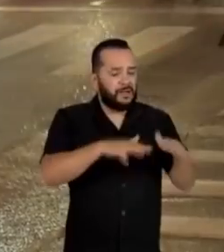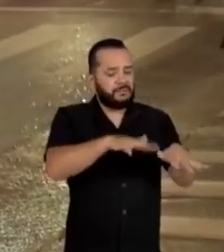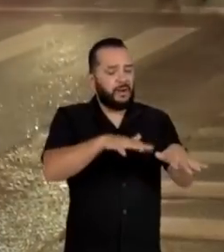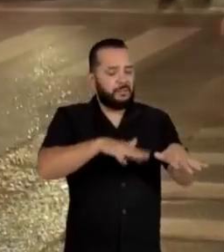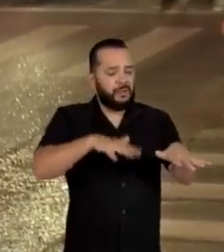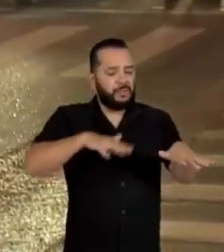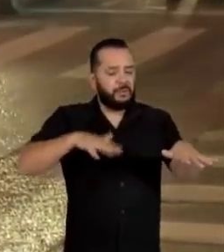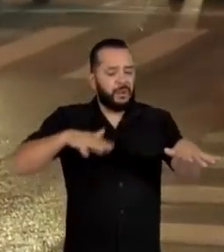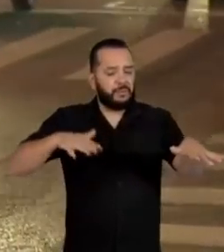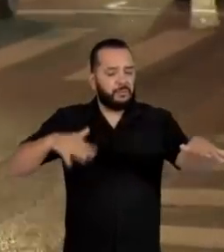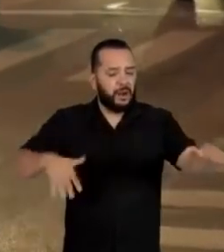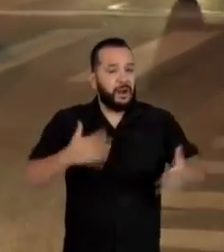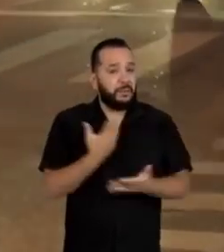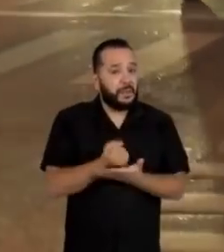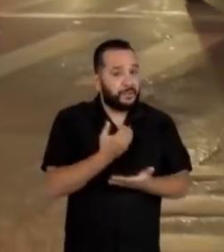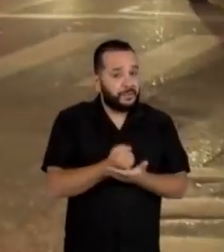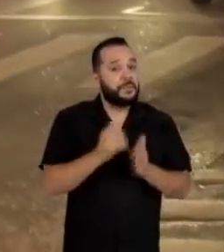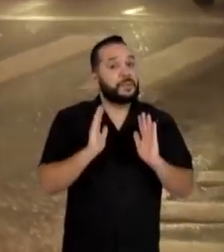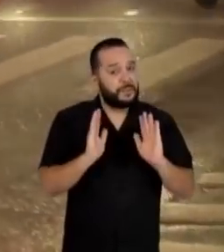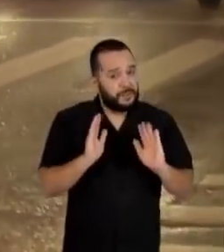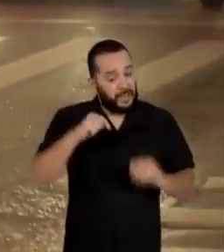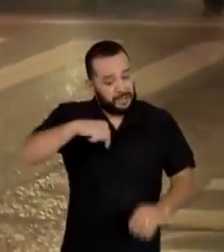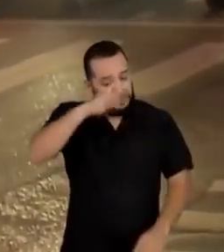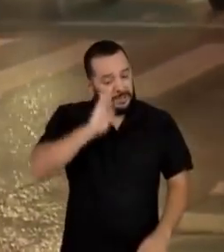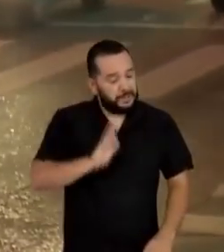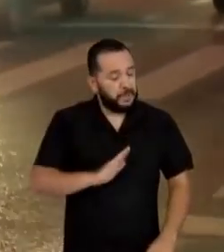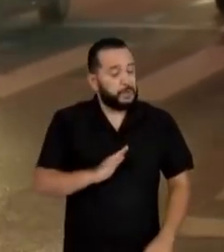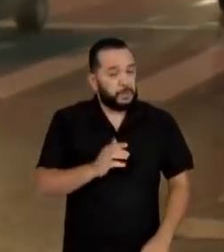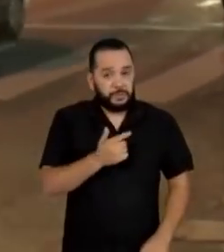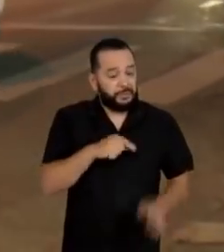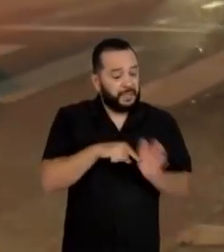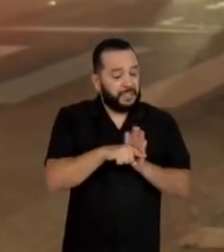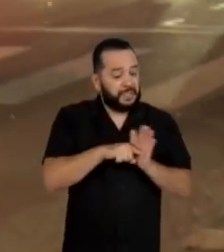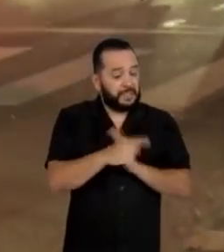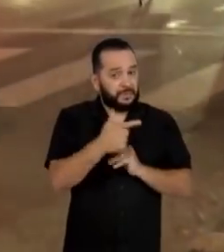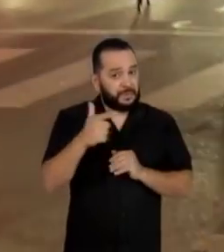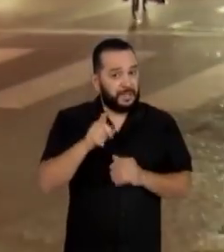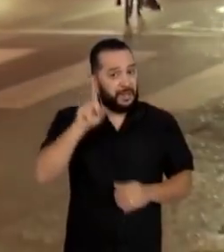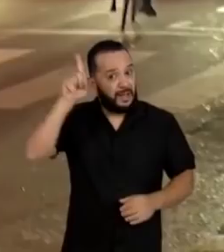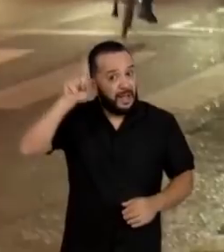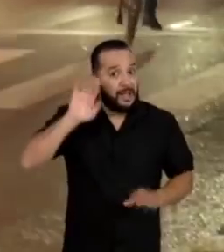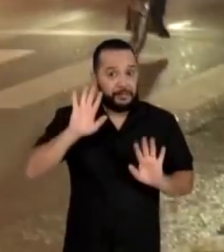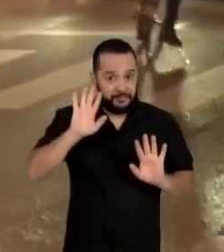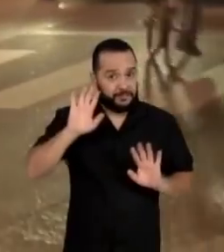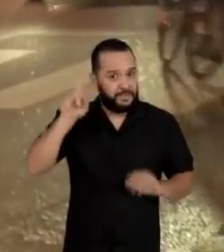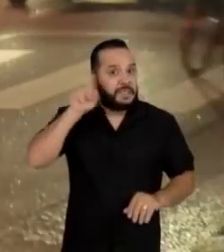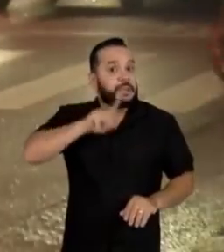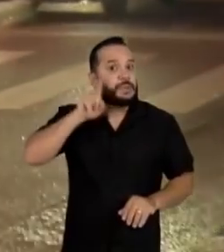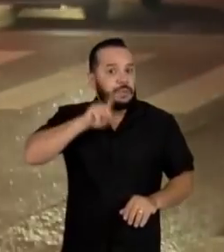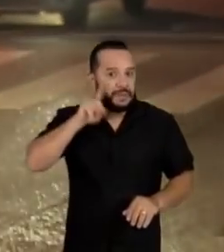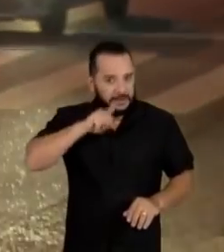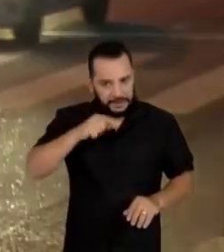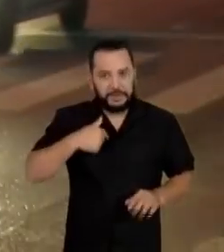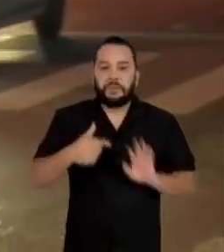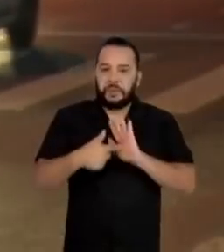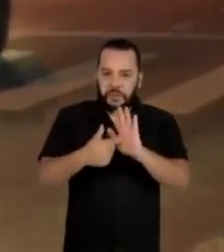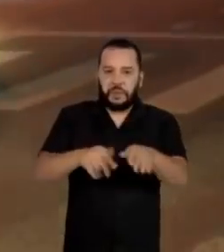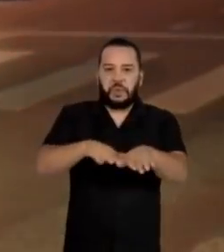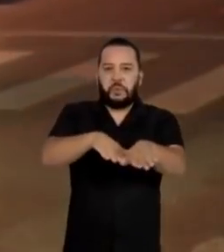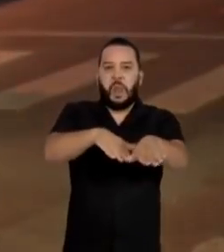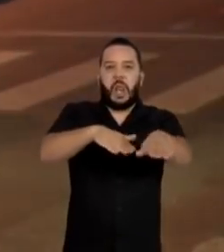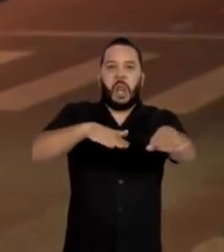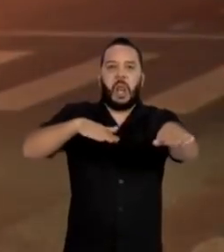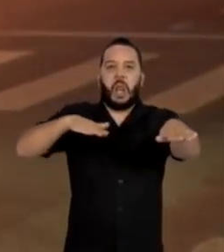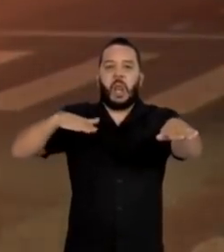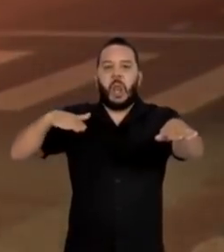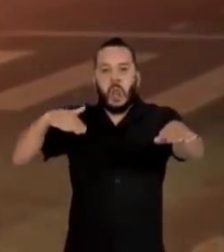Brasil, mas os efeitos já foram sentidos em outros lugares. Em algumas cidades dos Estados Unidos, por exemplo, o congestionamento cresceu depois que